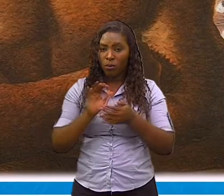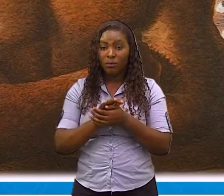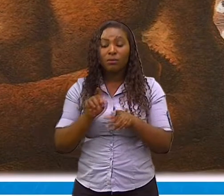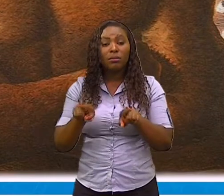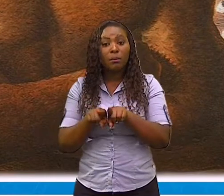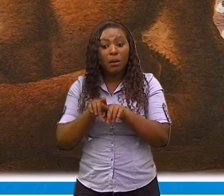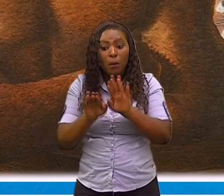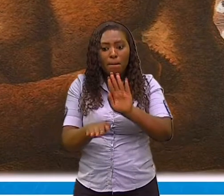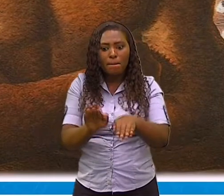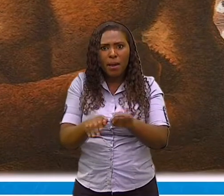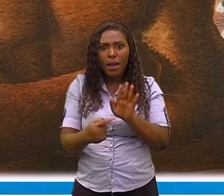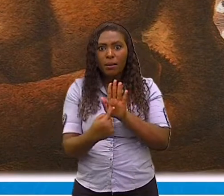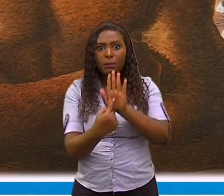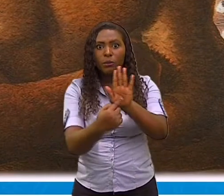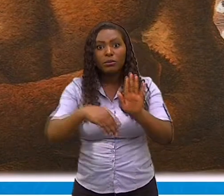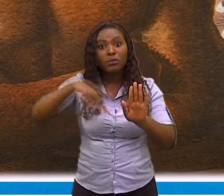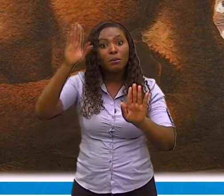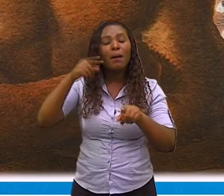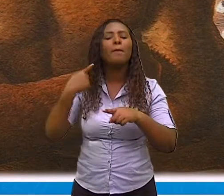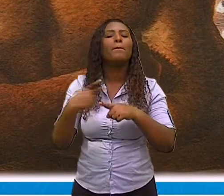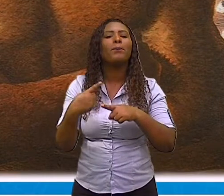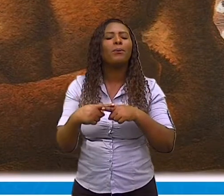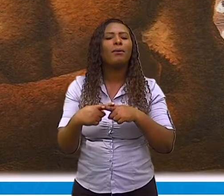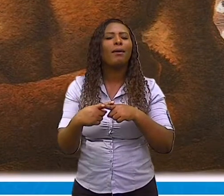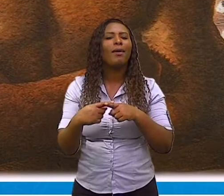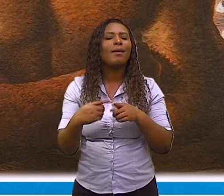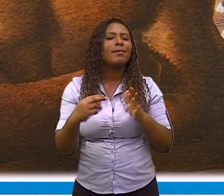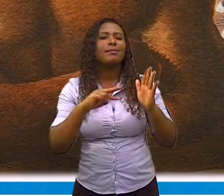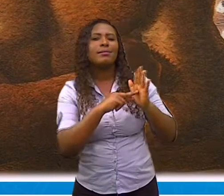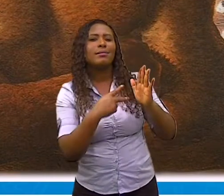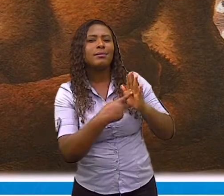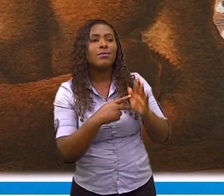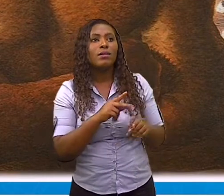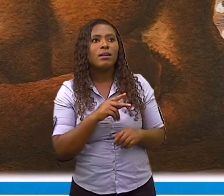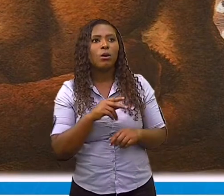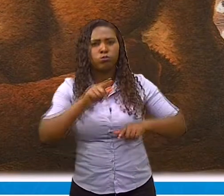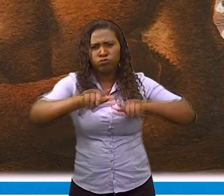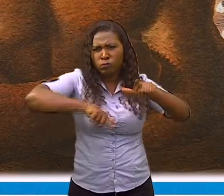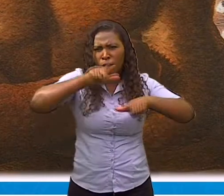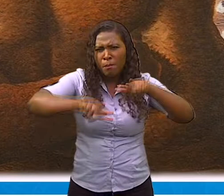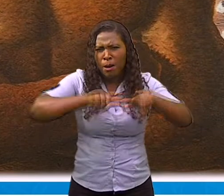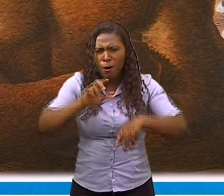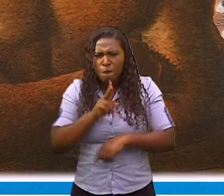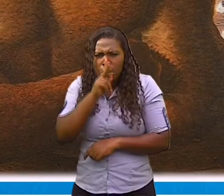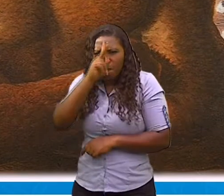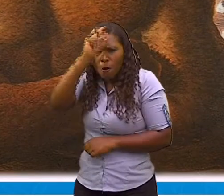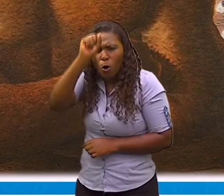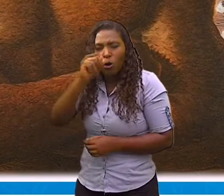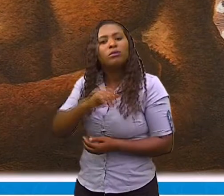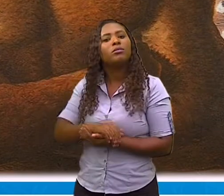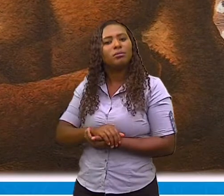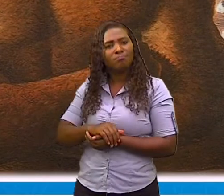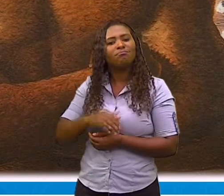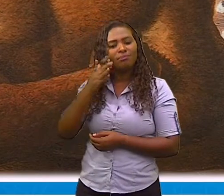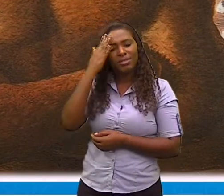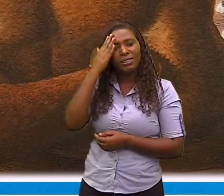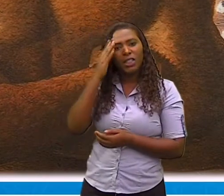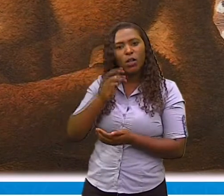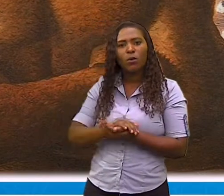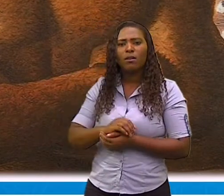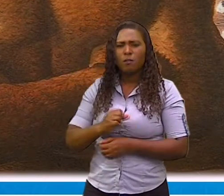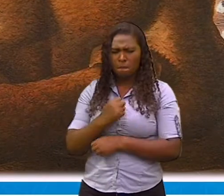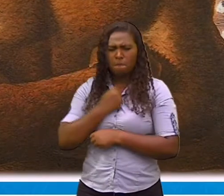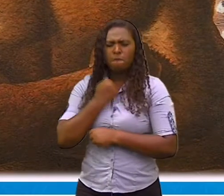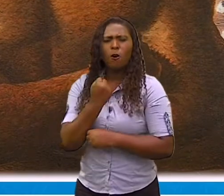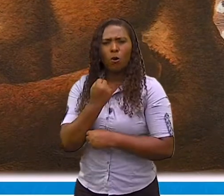trabalho. Em 1941, o artista produz murais na Fundação Hispânica, na Biblioteca do Congresso em Washington,